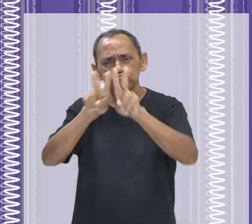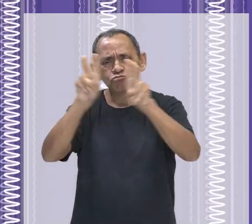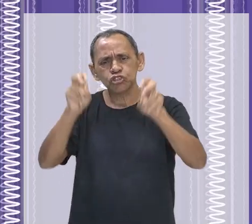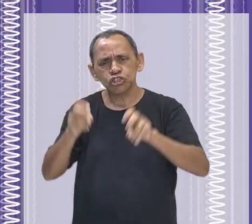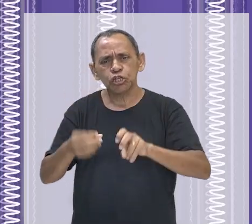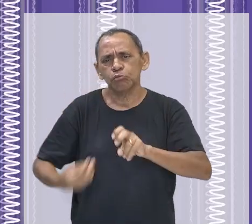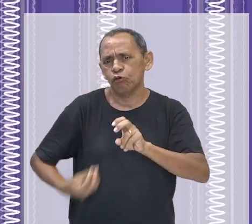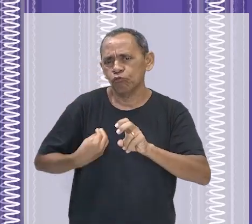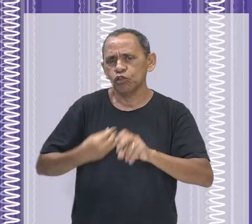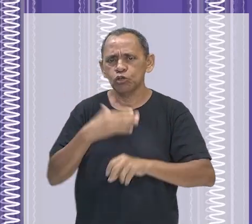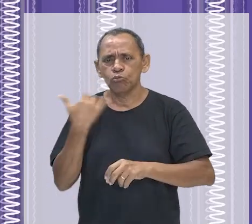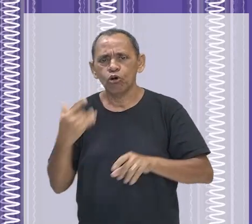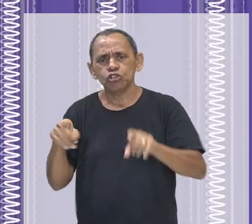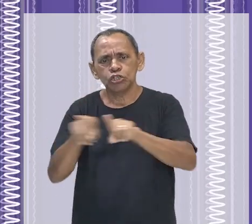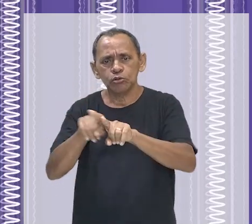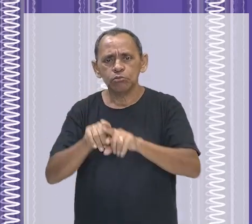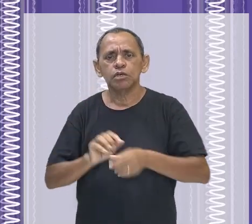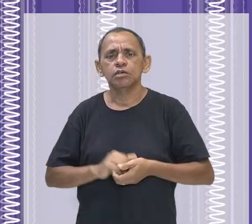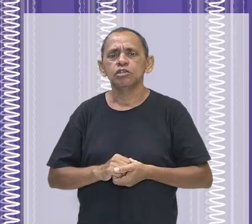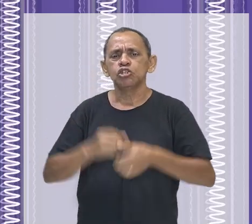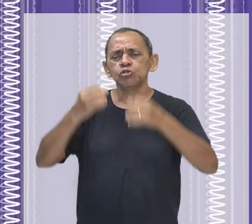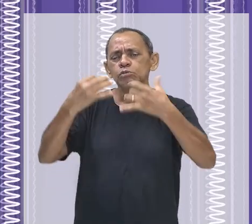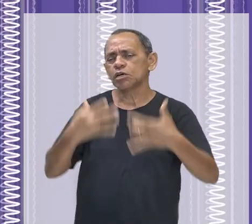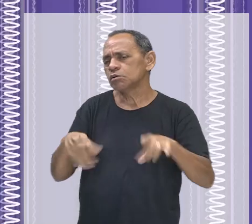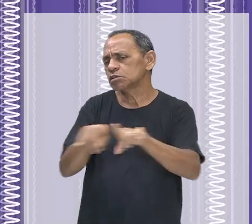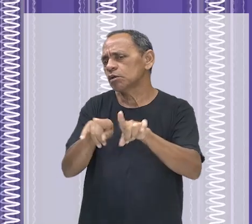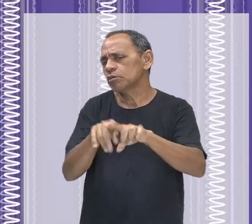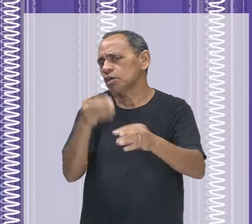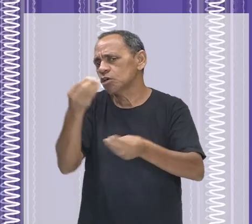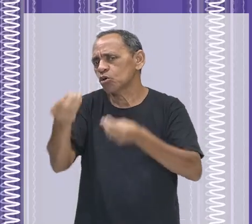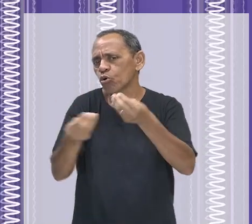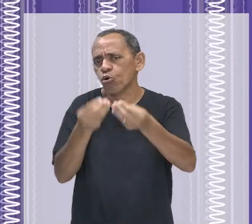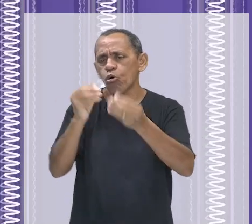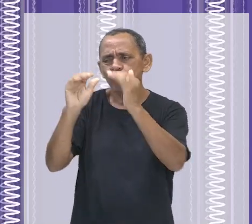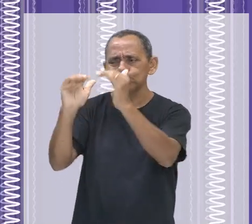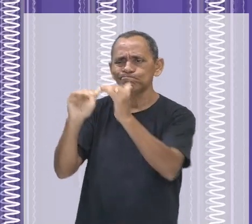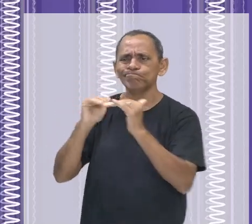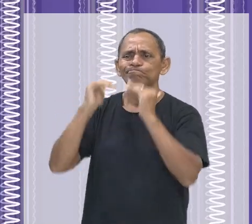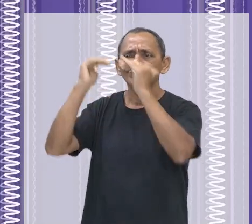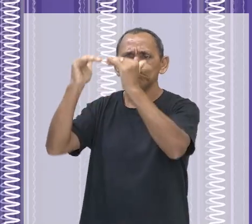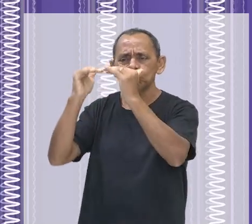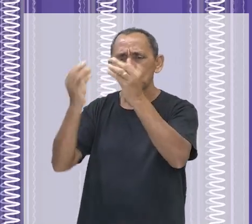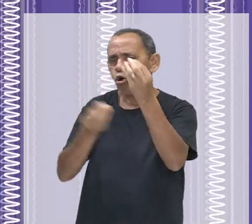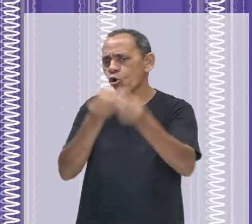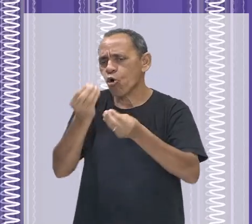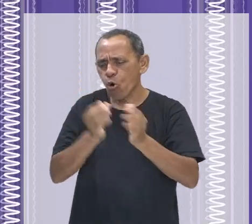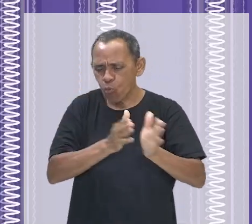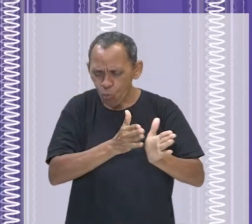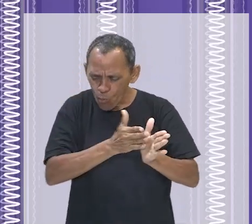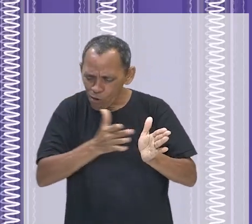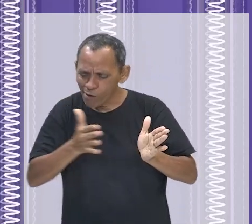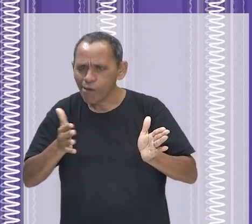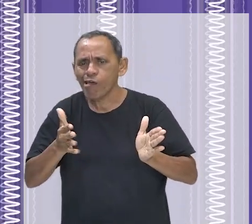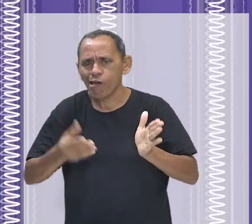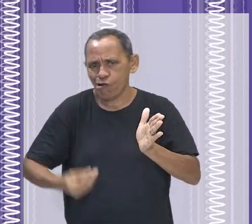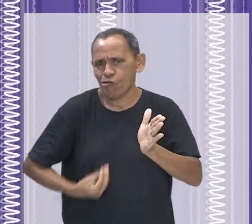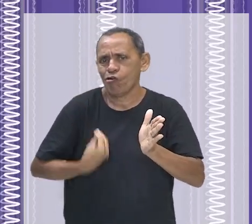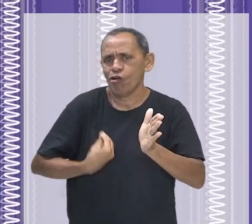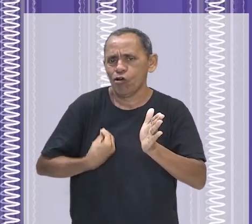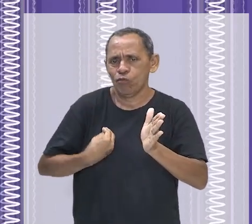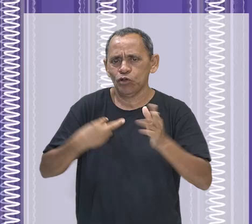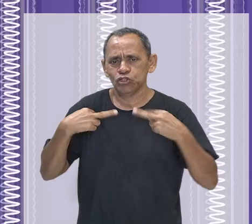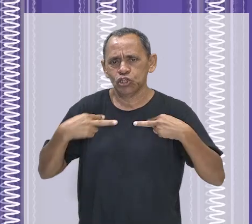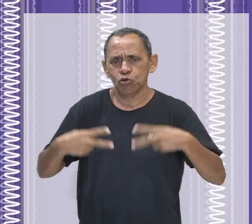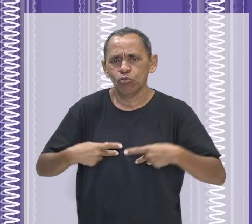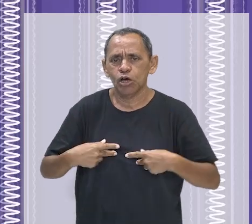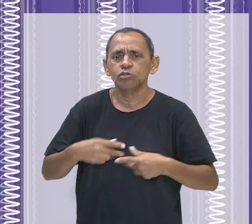inclusive, falamos sobre a dimensão da nossa existência humana. Uma existência que tem finitude, que